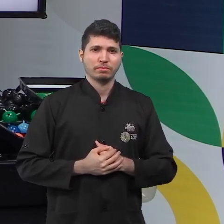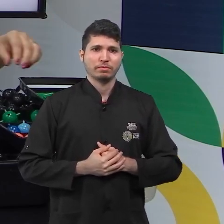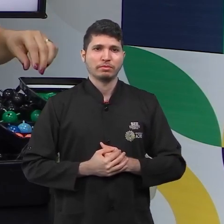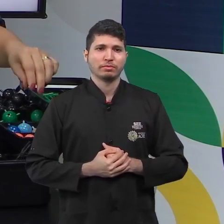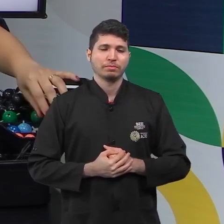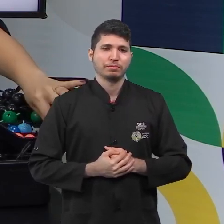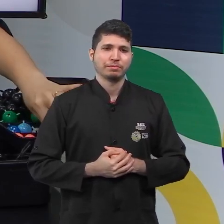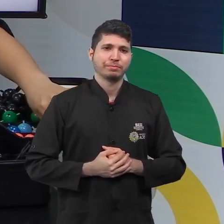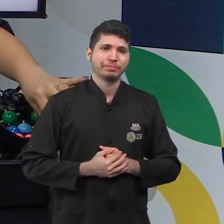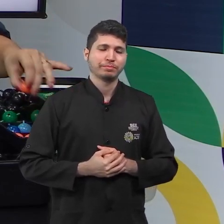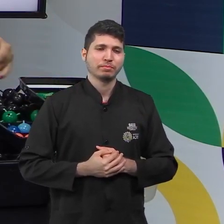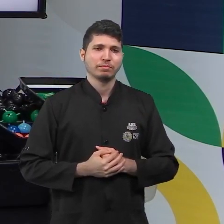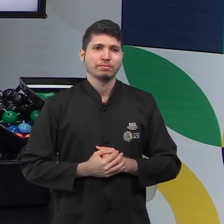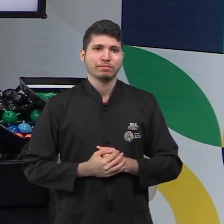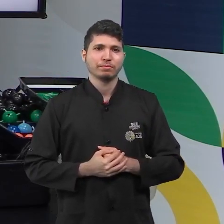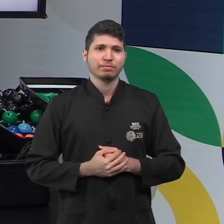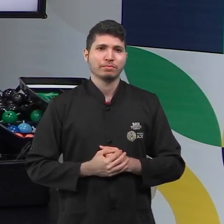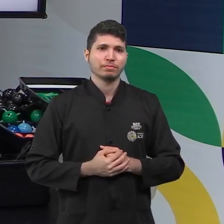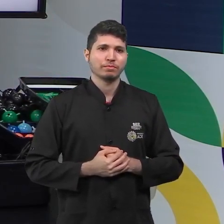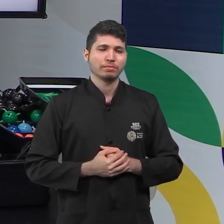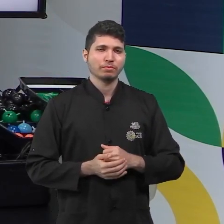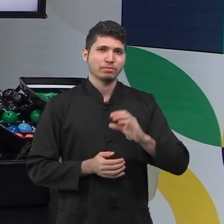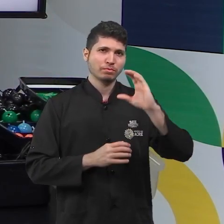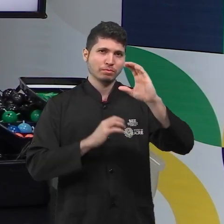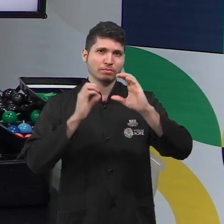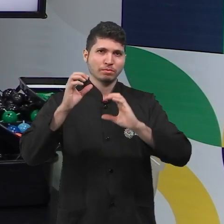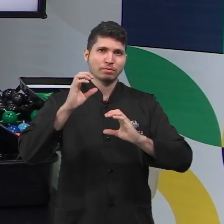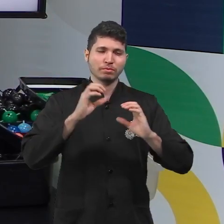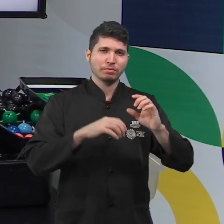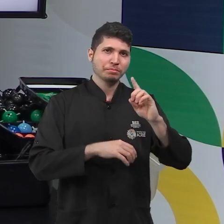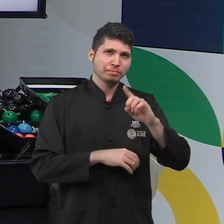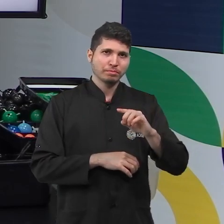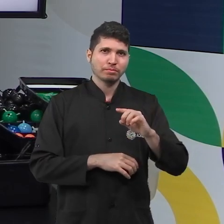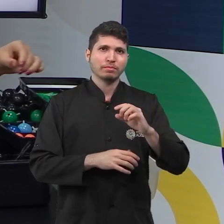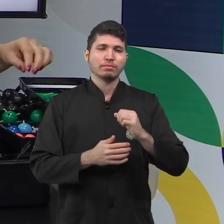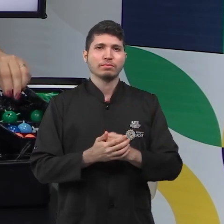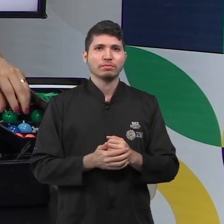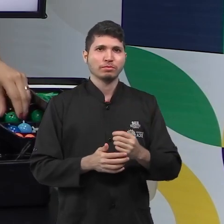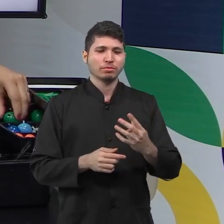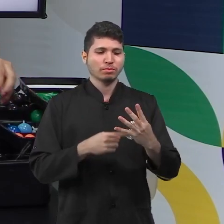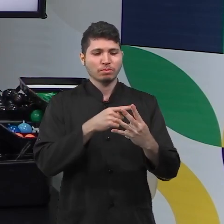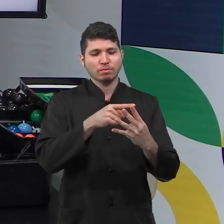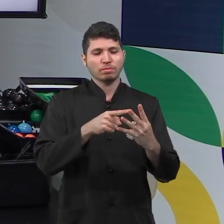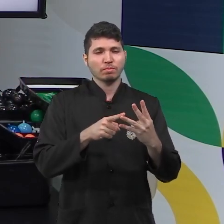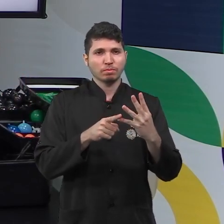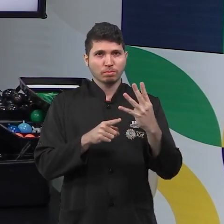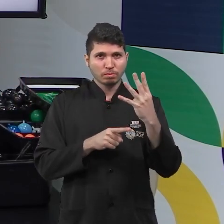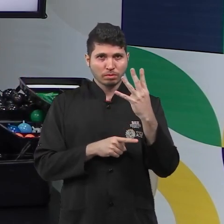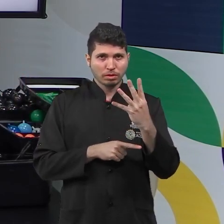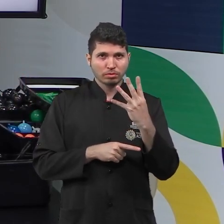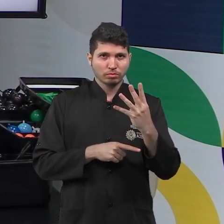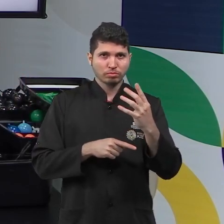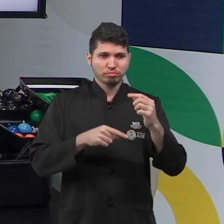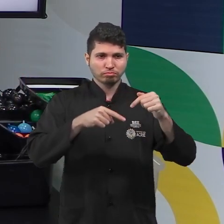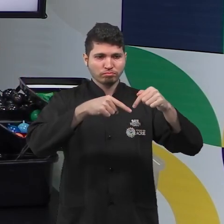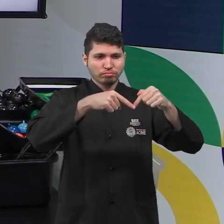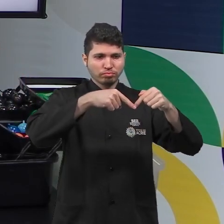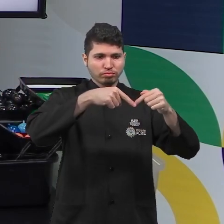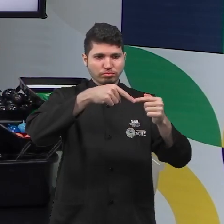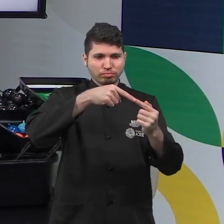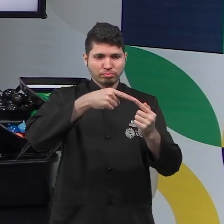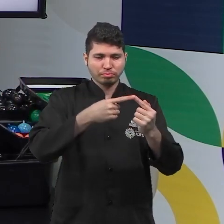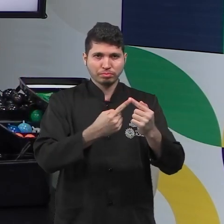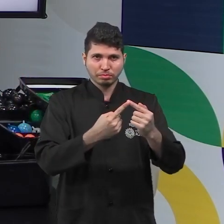O carbono, ele é tetravalente, ele precisa de 4 ligações para que ele fique estável.